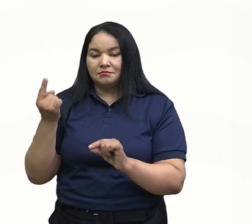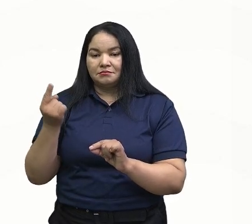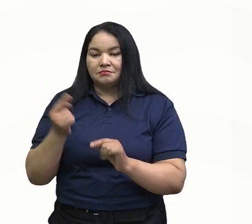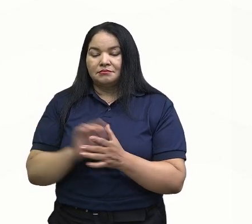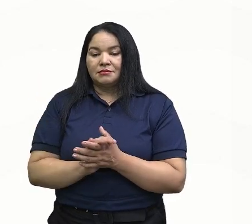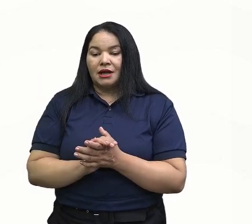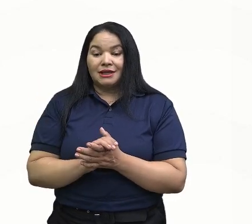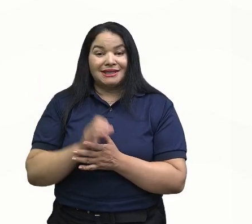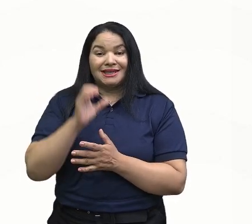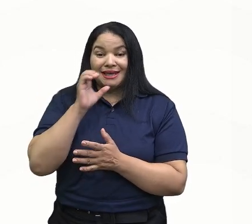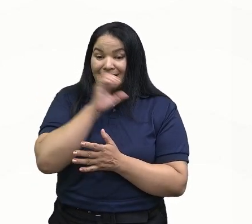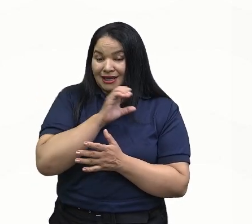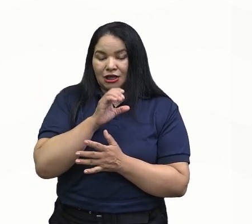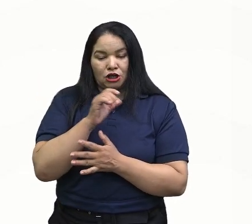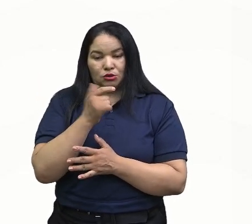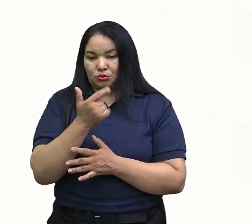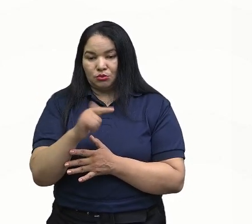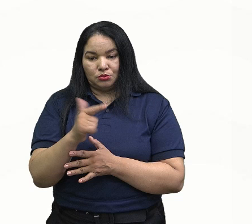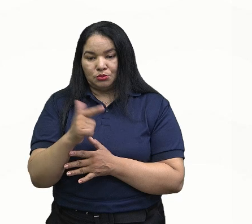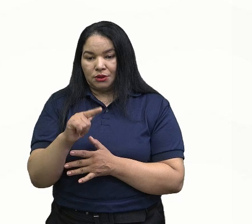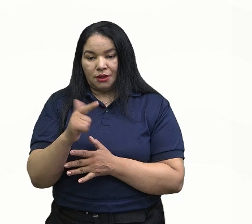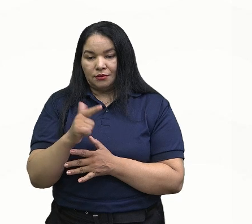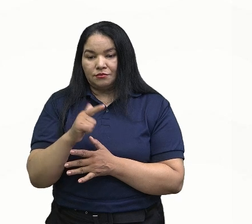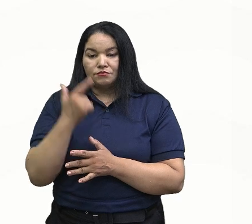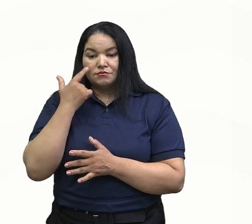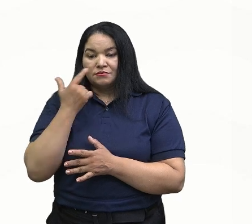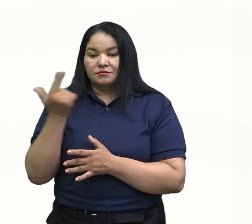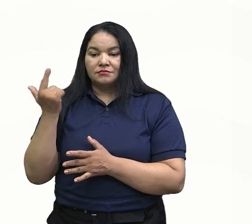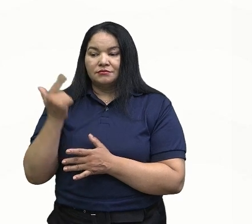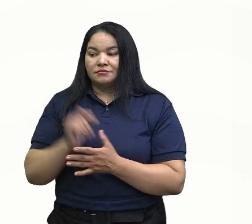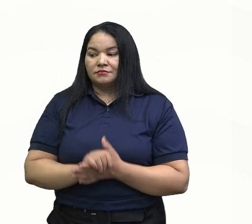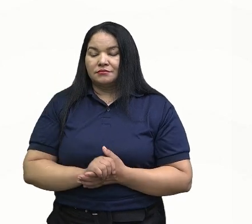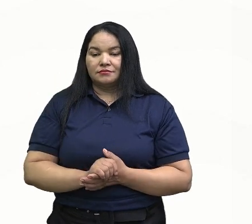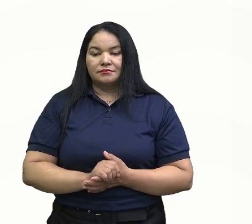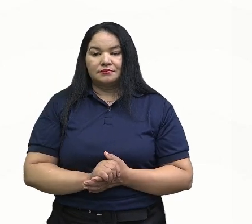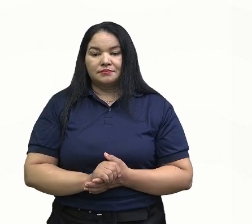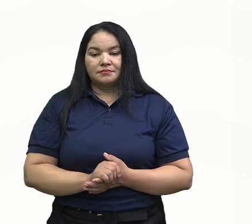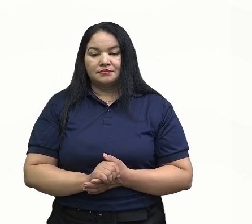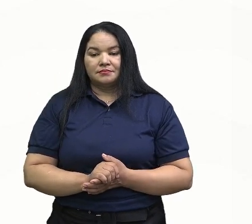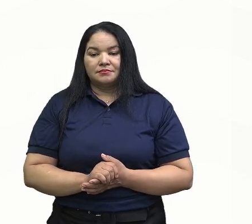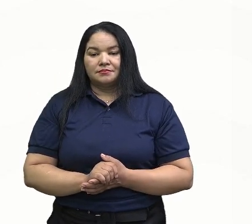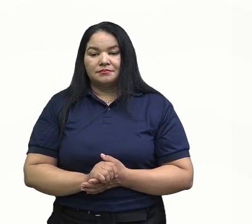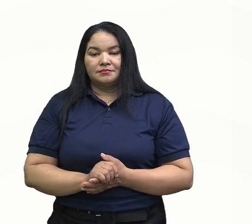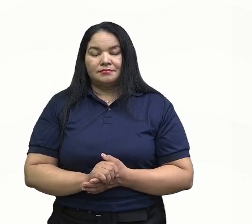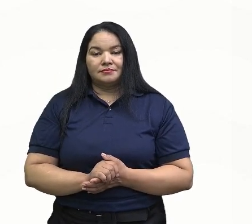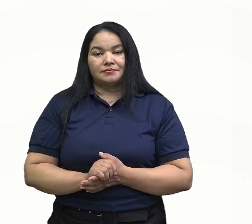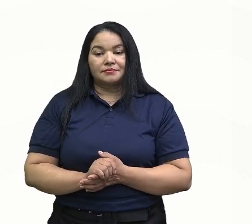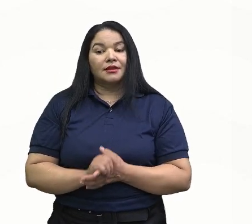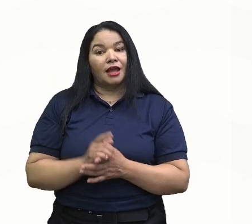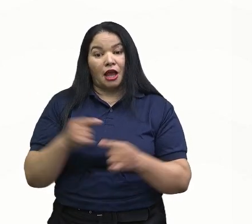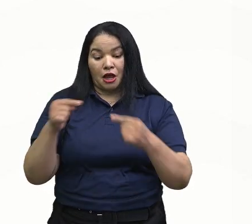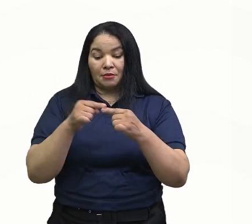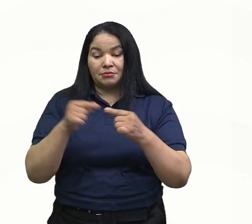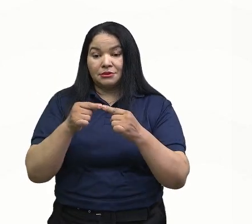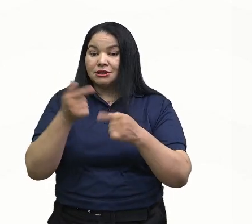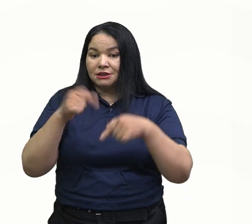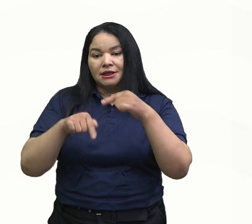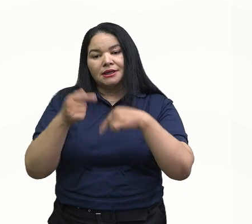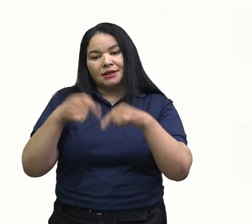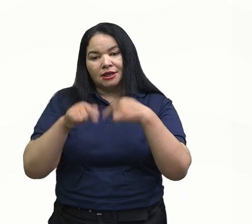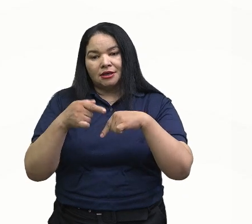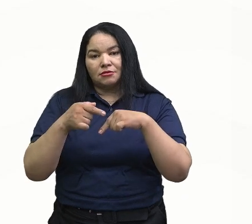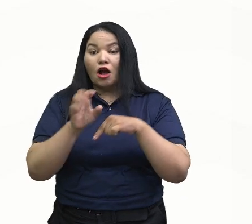calor, tá? Sem calor, falando quimicamente ou